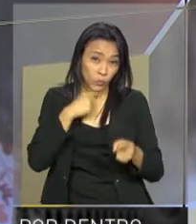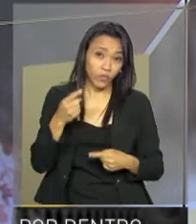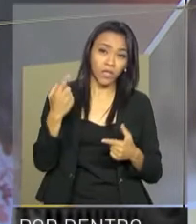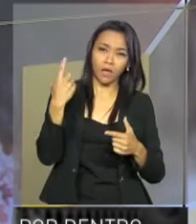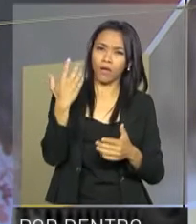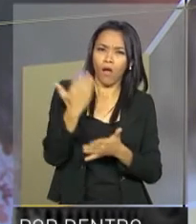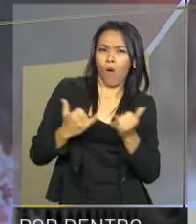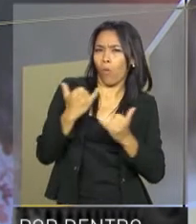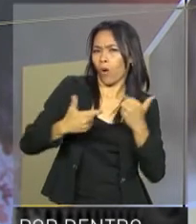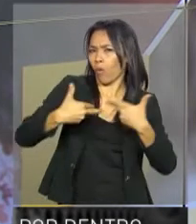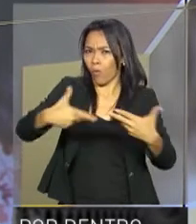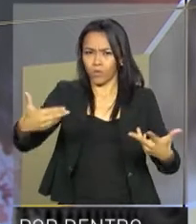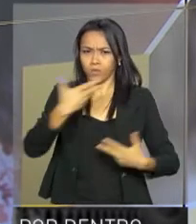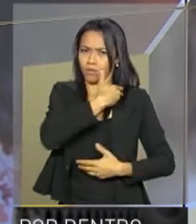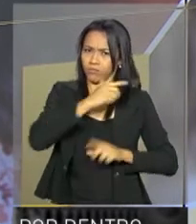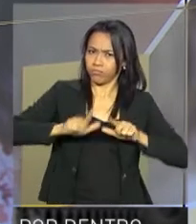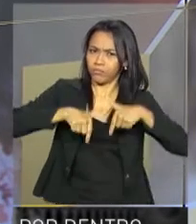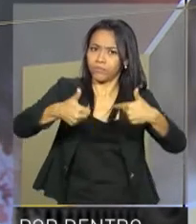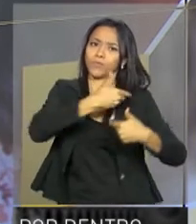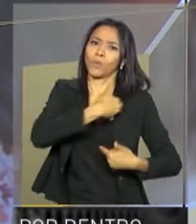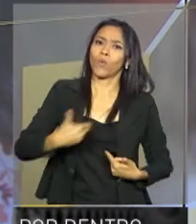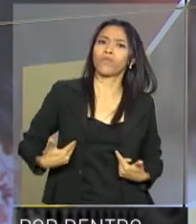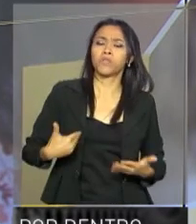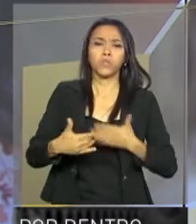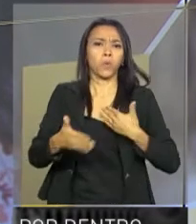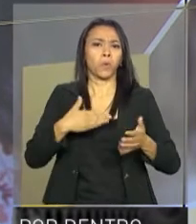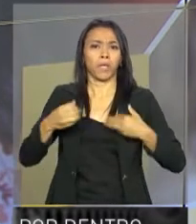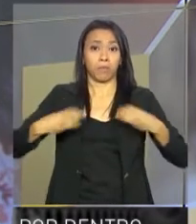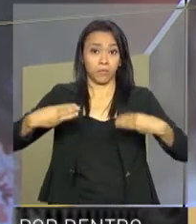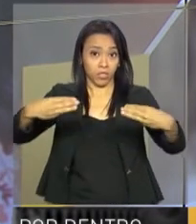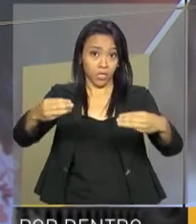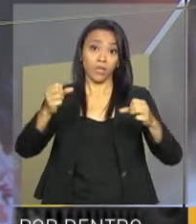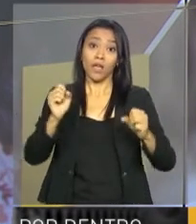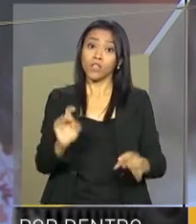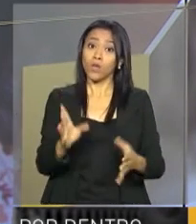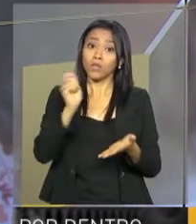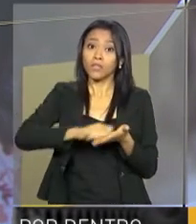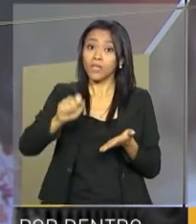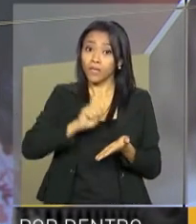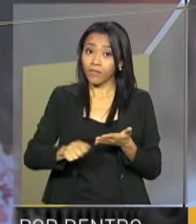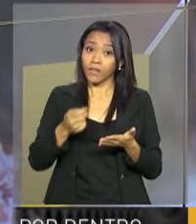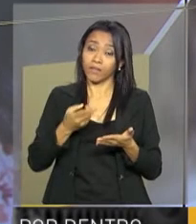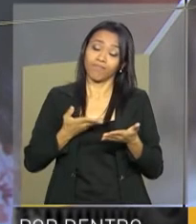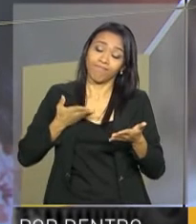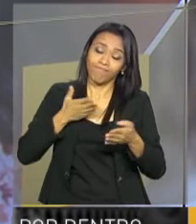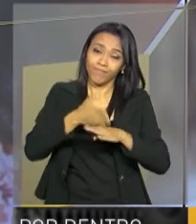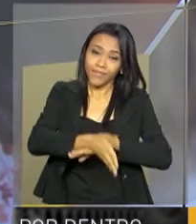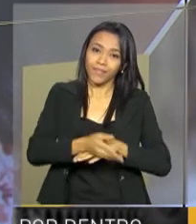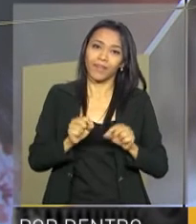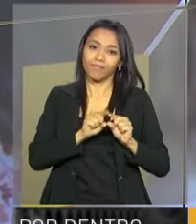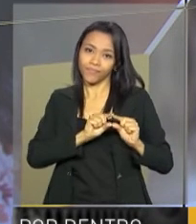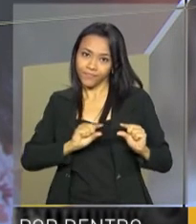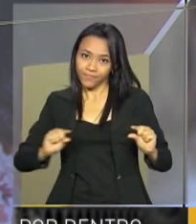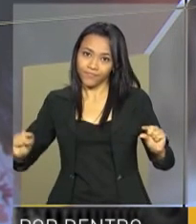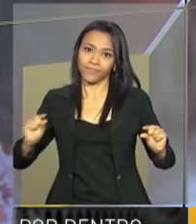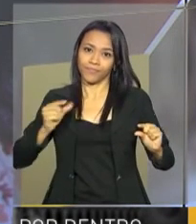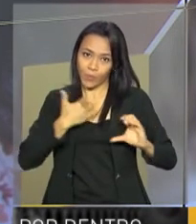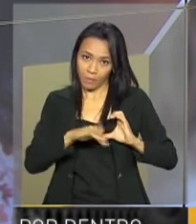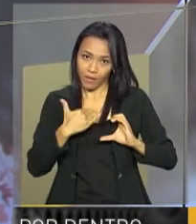algum projeto ou ação do governo, de qualquer ministério, basta escrever para